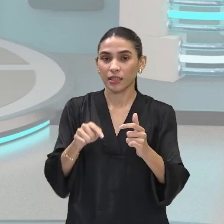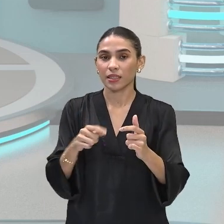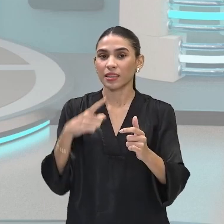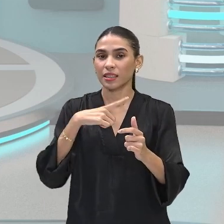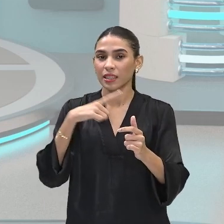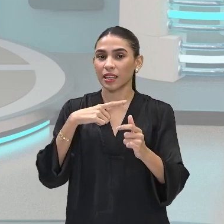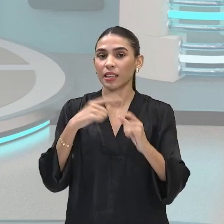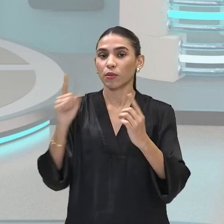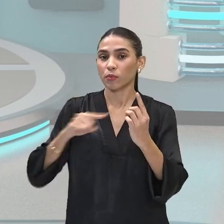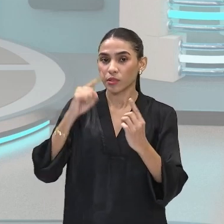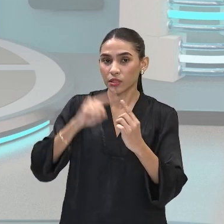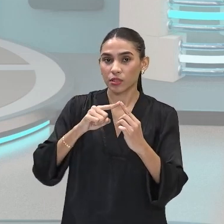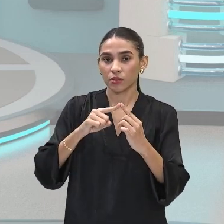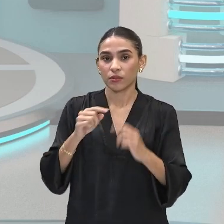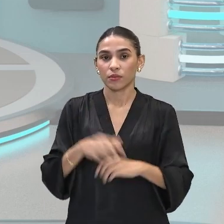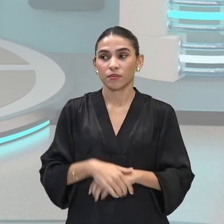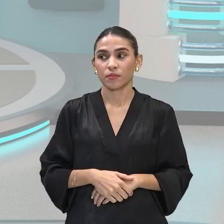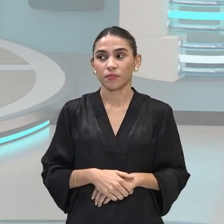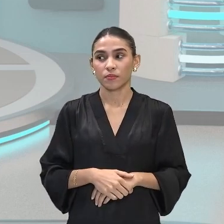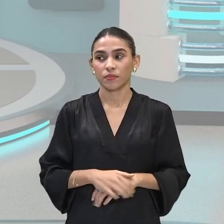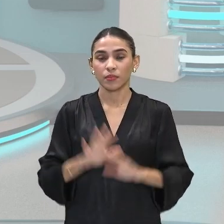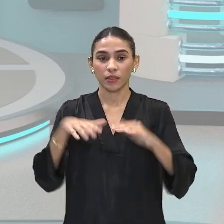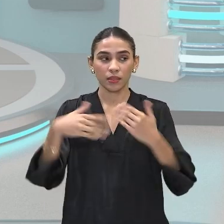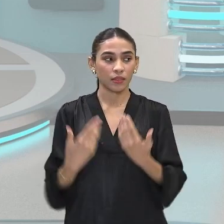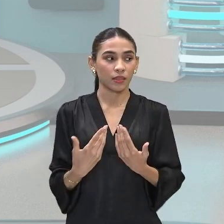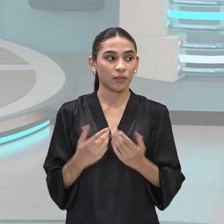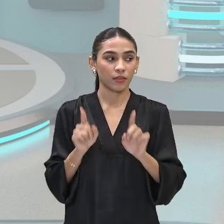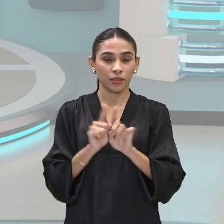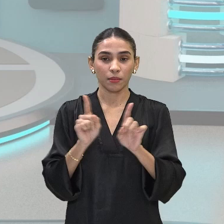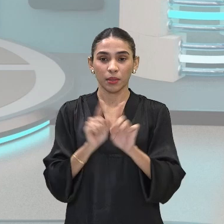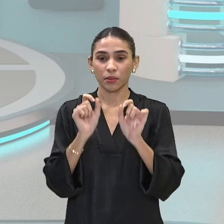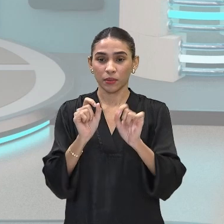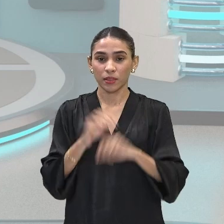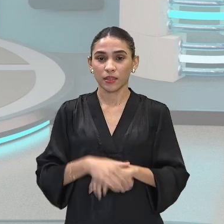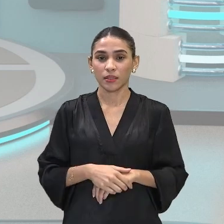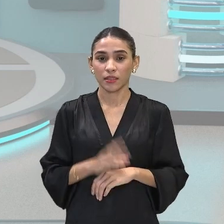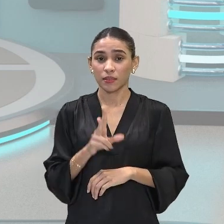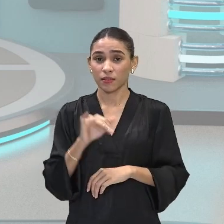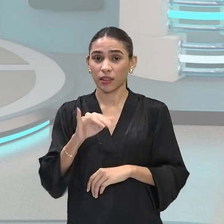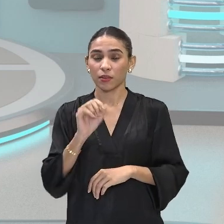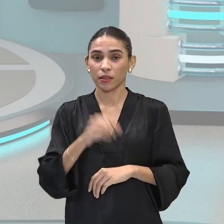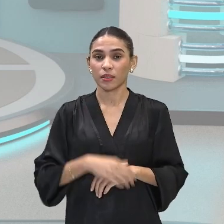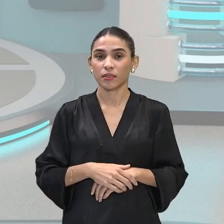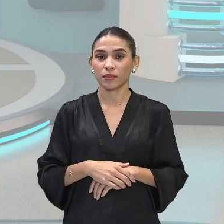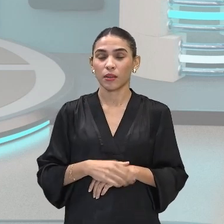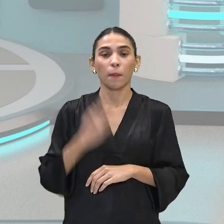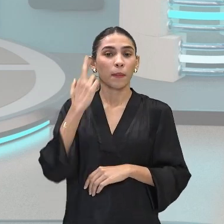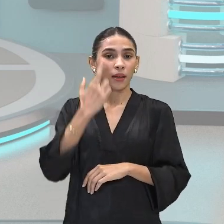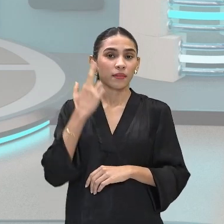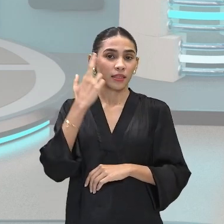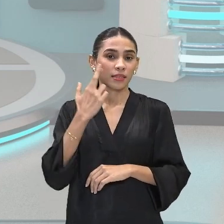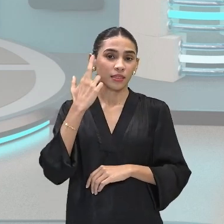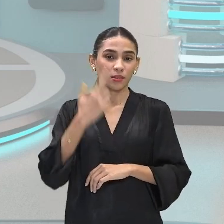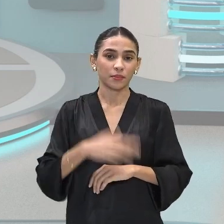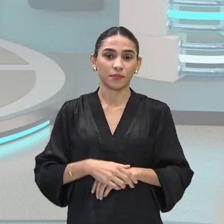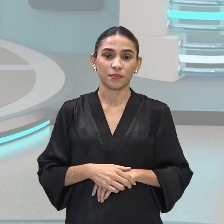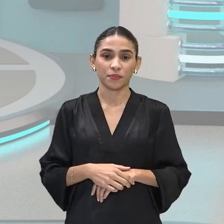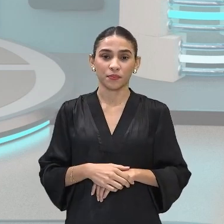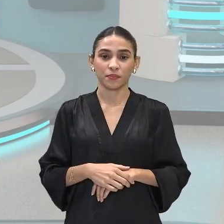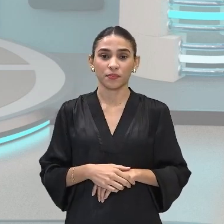ele passa a se ocupar. Então, ele passa a respirar e a trazer, no mínimo, uma reflexão.